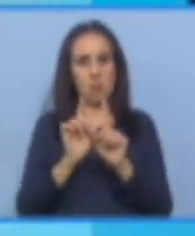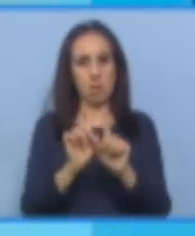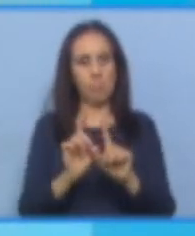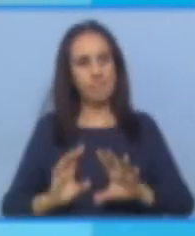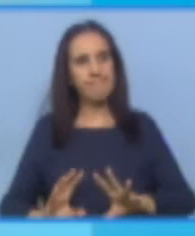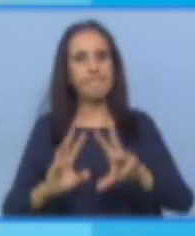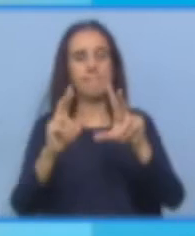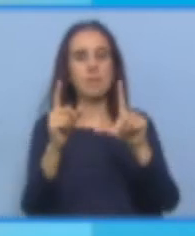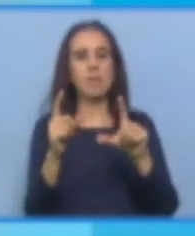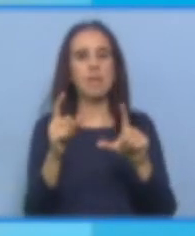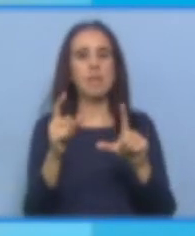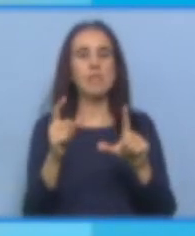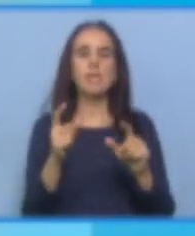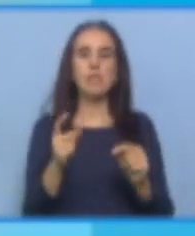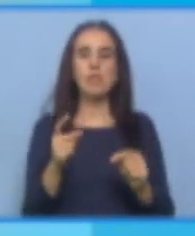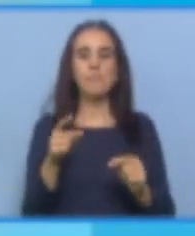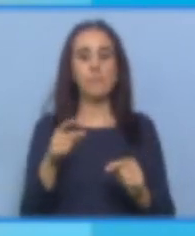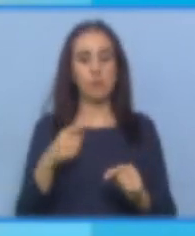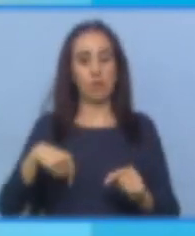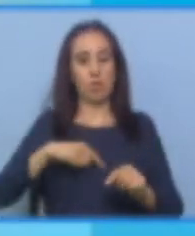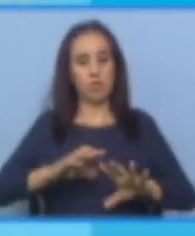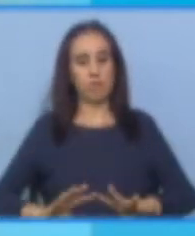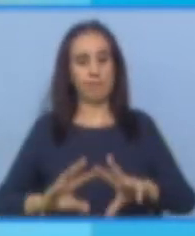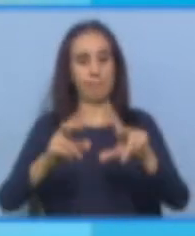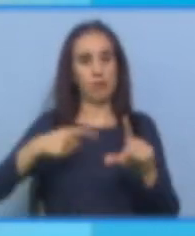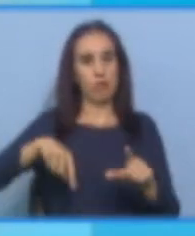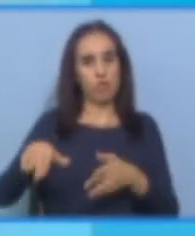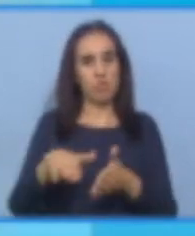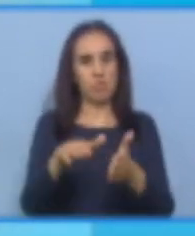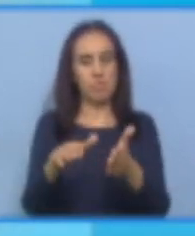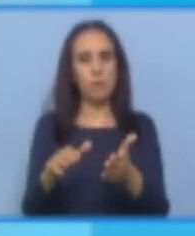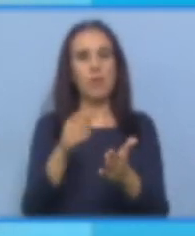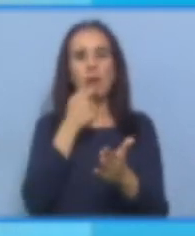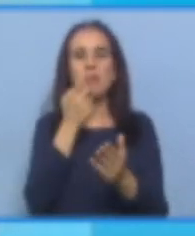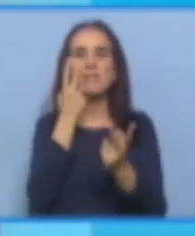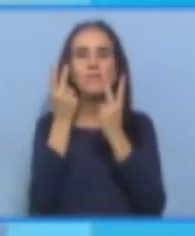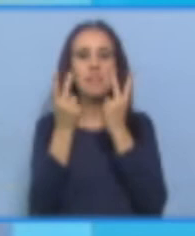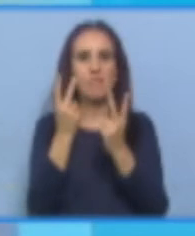crescermos e que esse nosso crescimento, que esse nosso caminho seja visível.